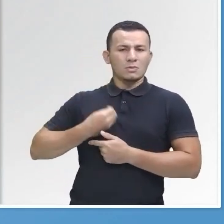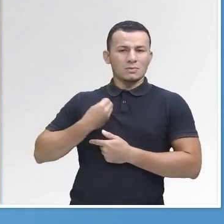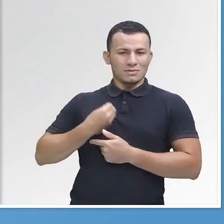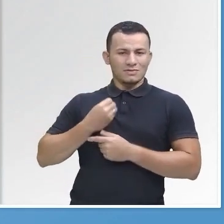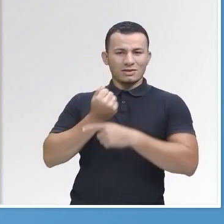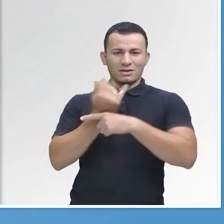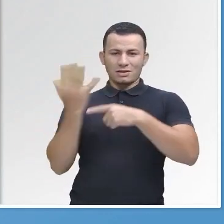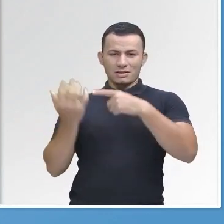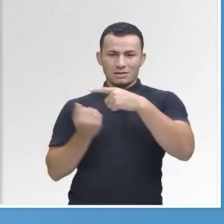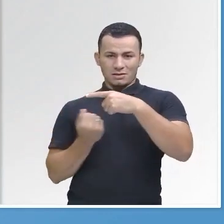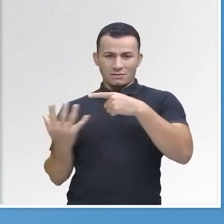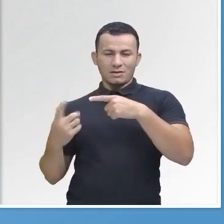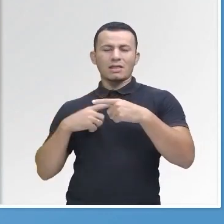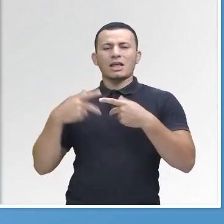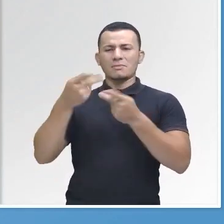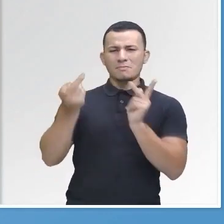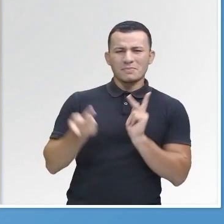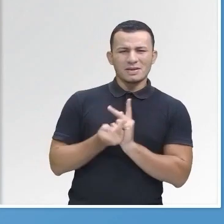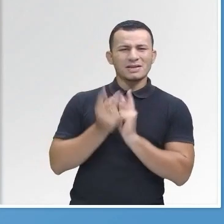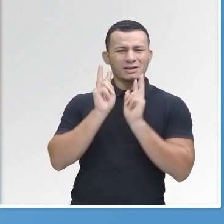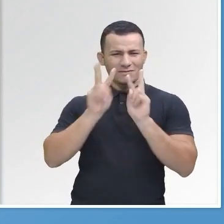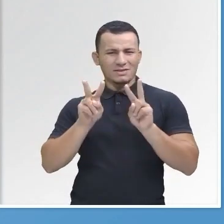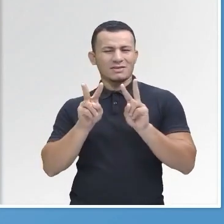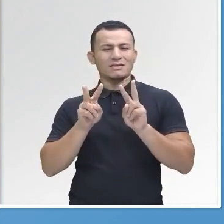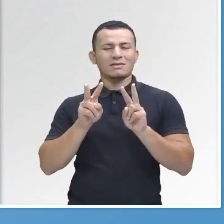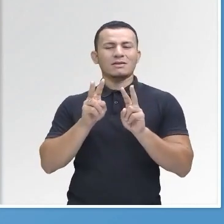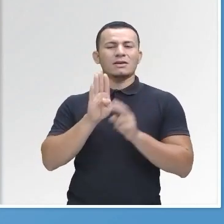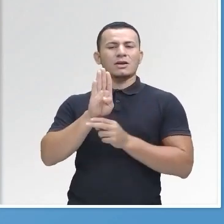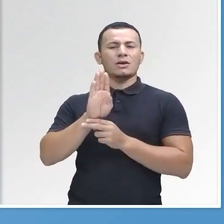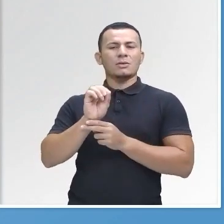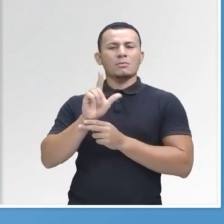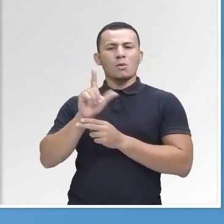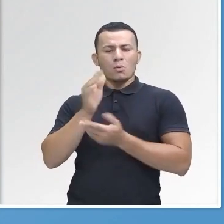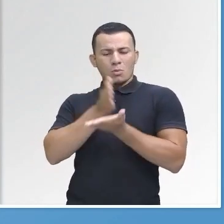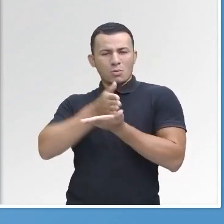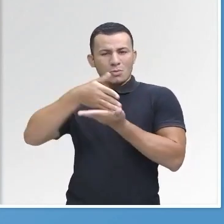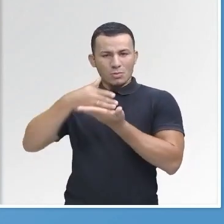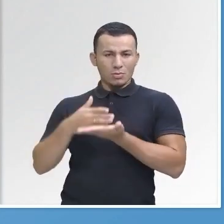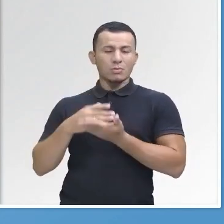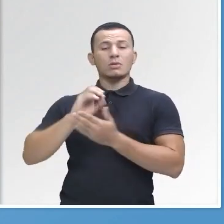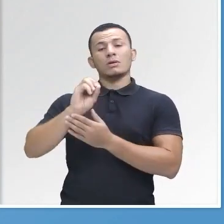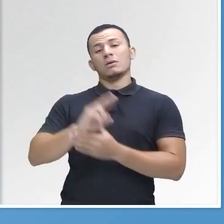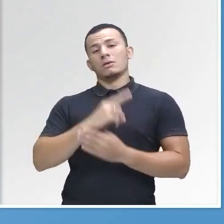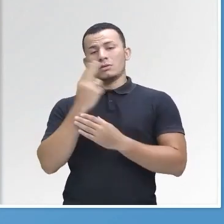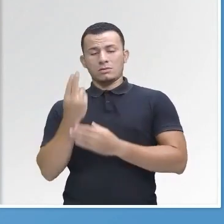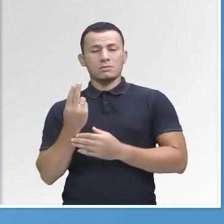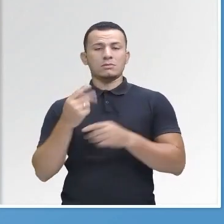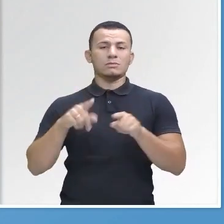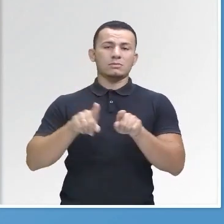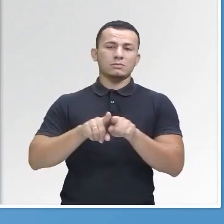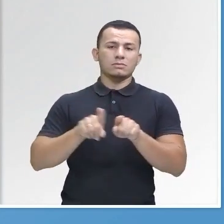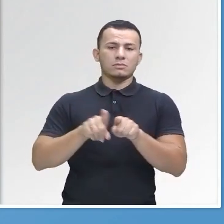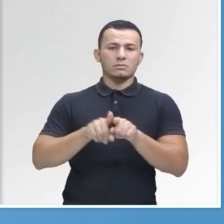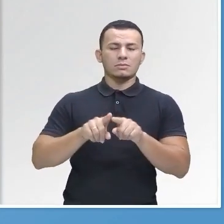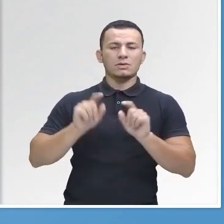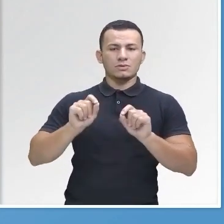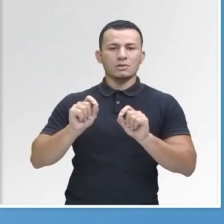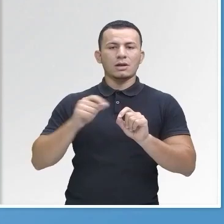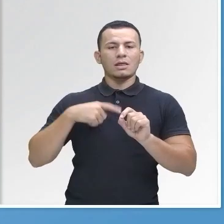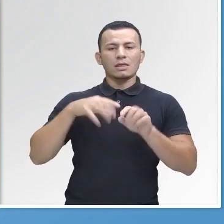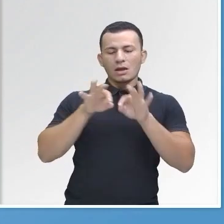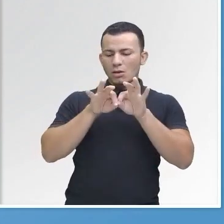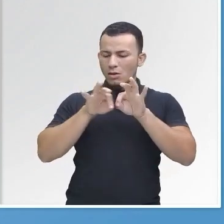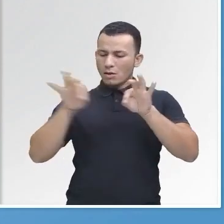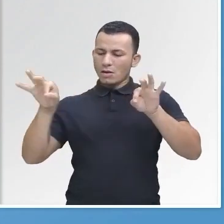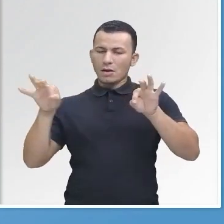frações representando pizzas, pedaços de bolo. Ou as frações também podem aparecer o quê? Através de reta